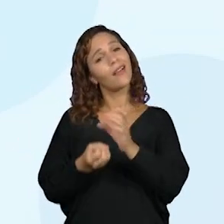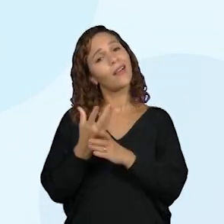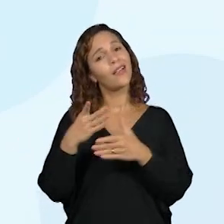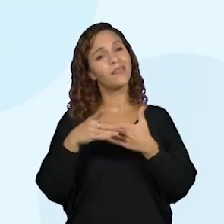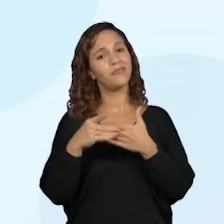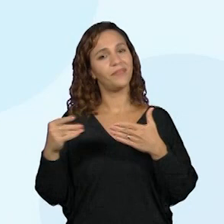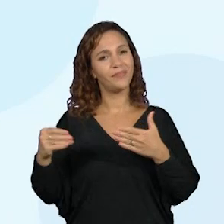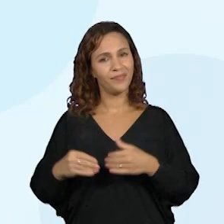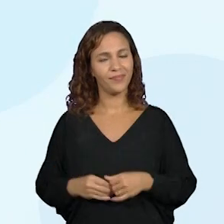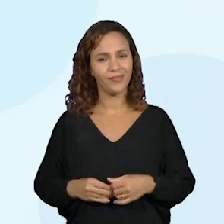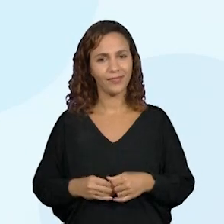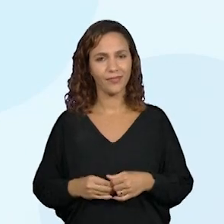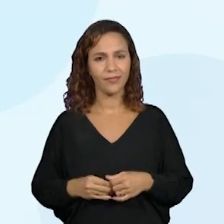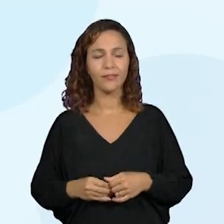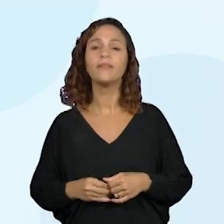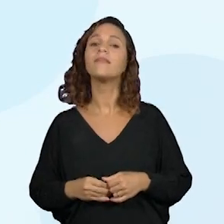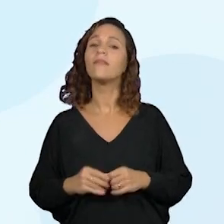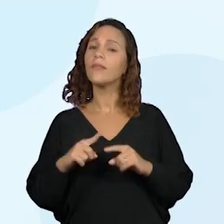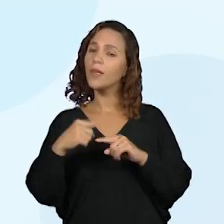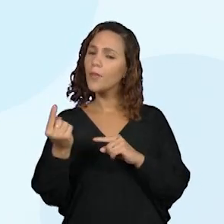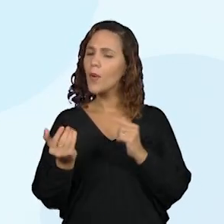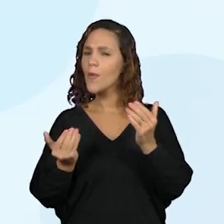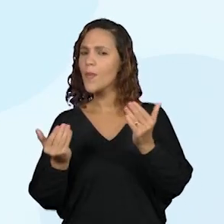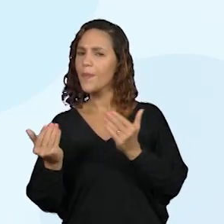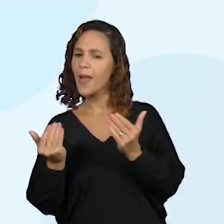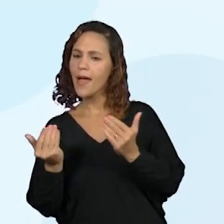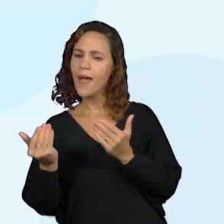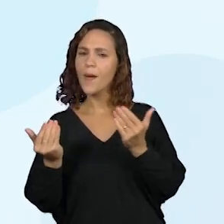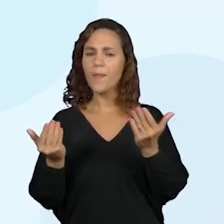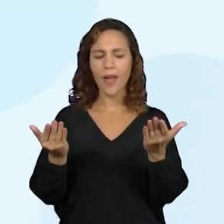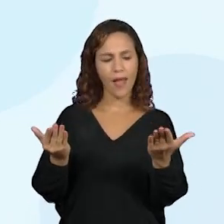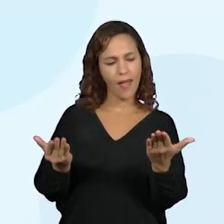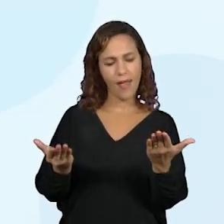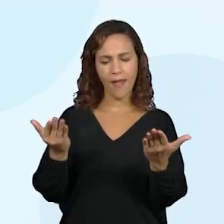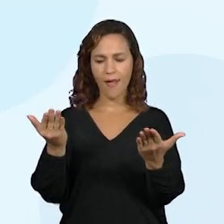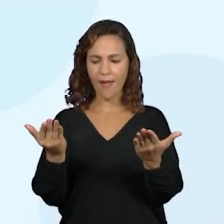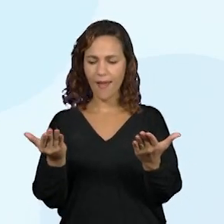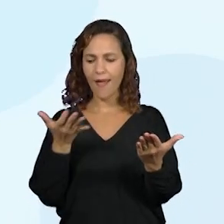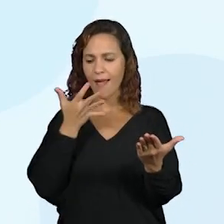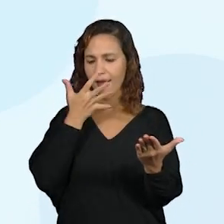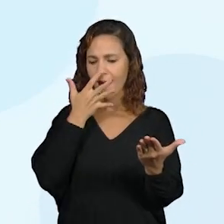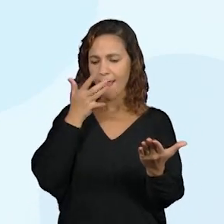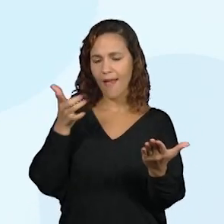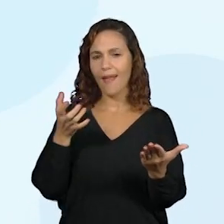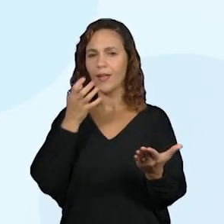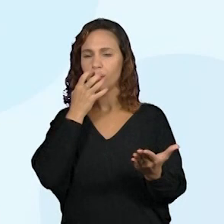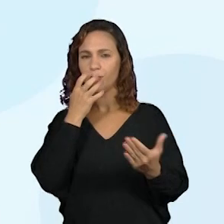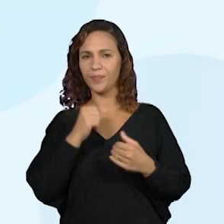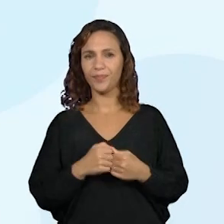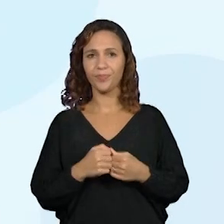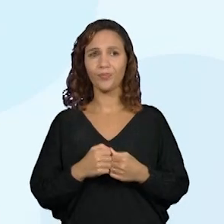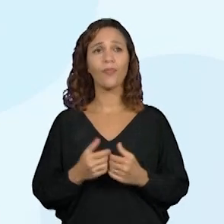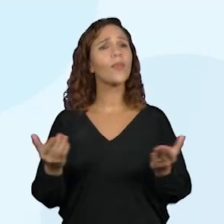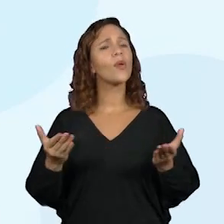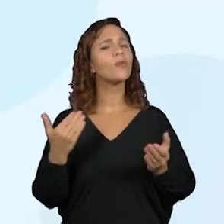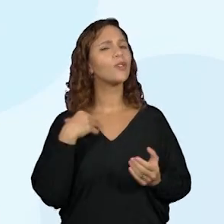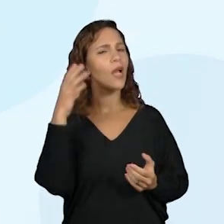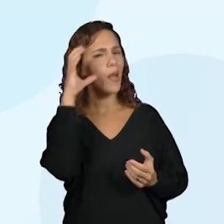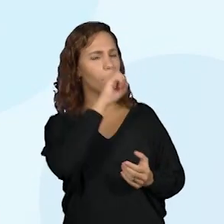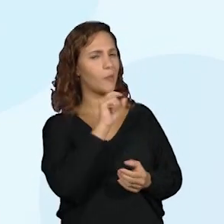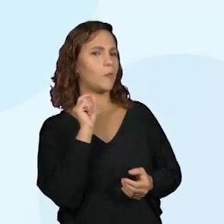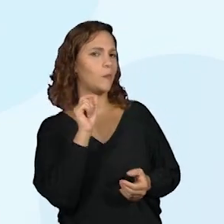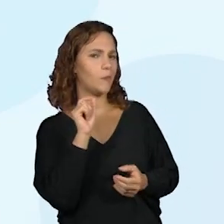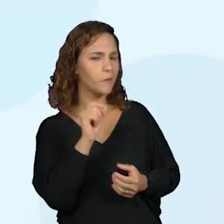técnica sobre eles e aí compare com as informações da ficha técnica do cão o Que Nós aprendemos nessa aula